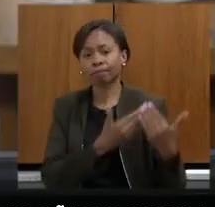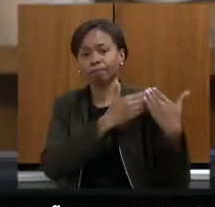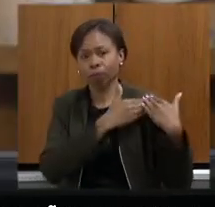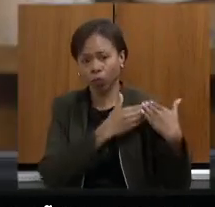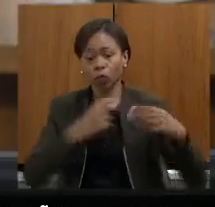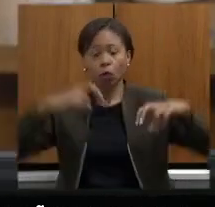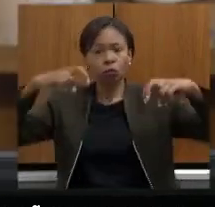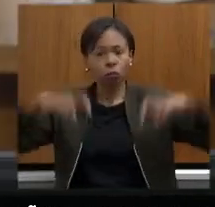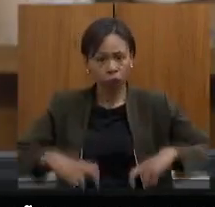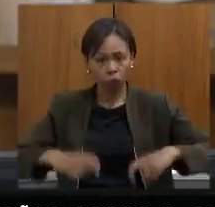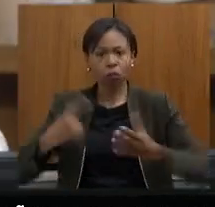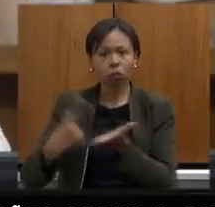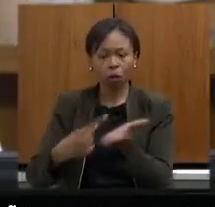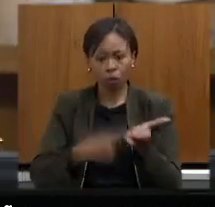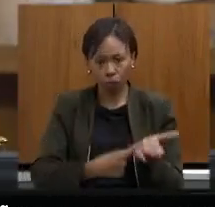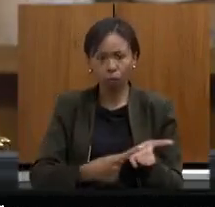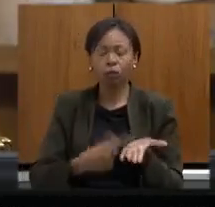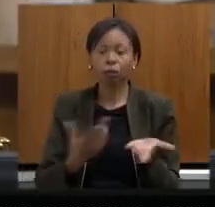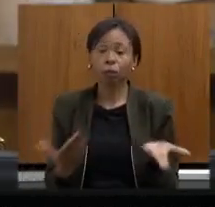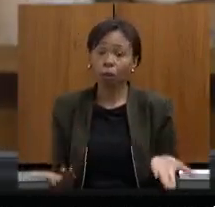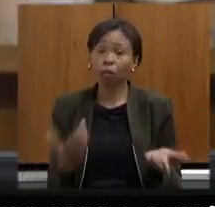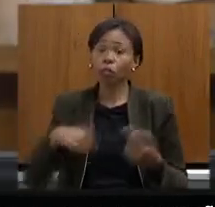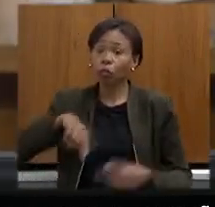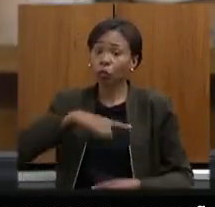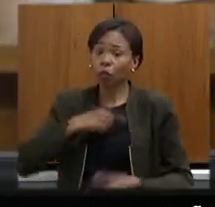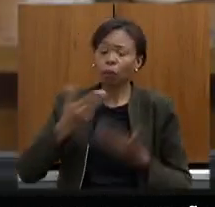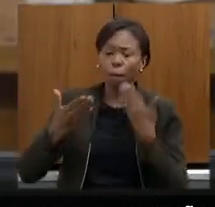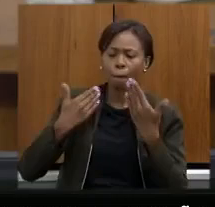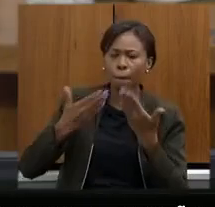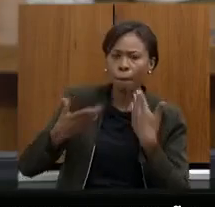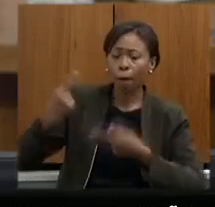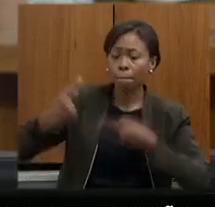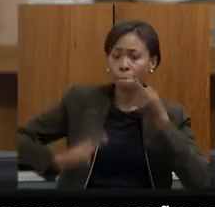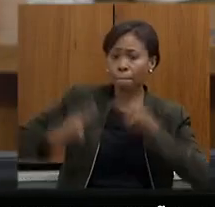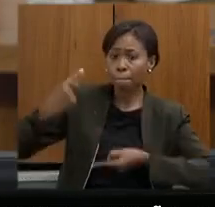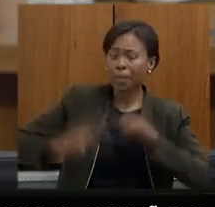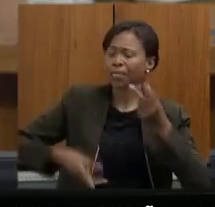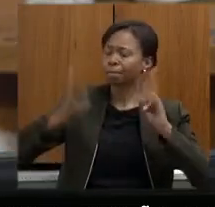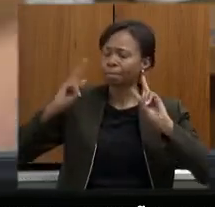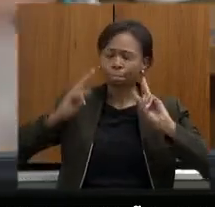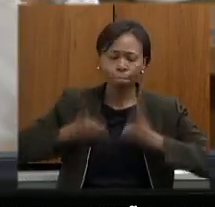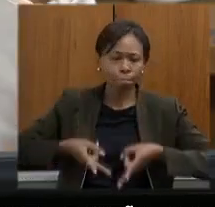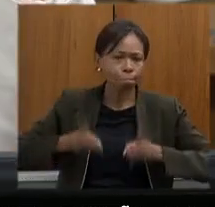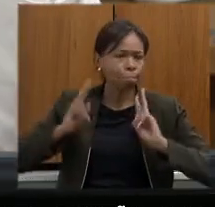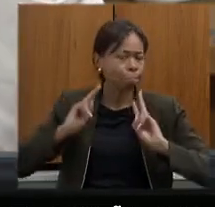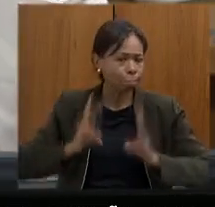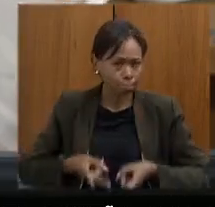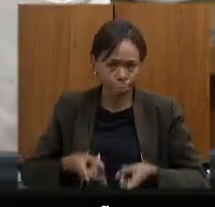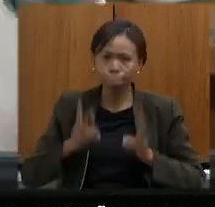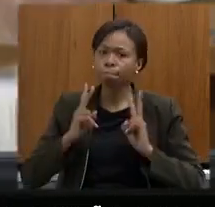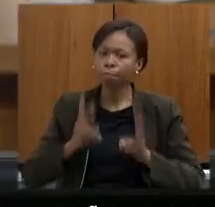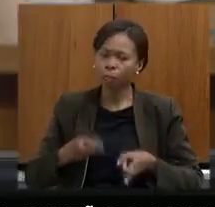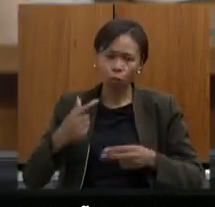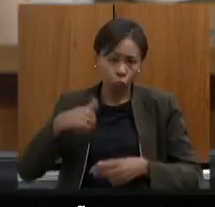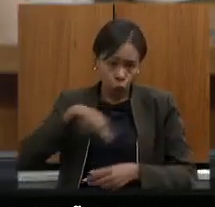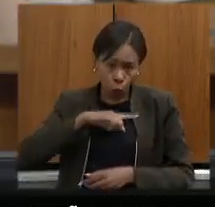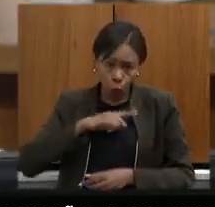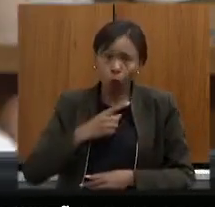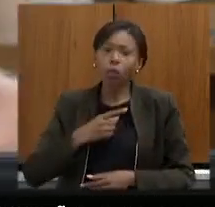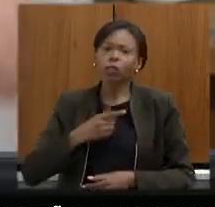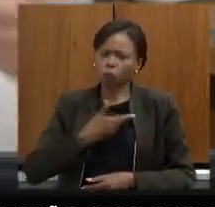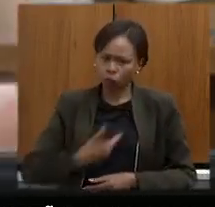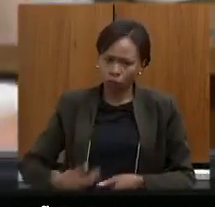estar na mesa como parte da negociação mas o nosso diálogo com eles nosso debate com ele tem sido permanente e estamos à disposição